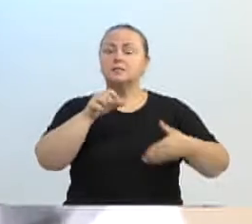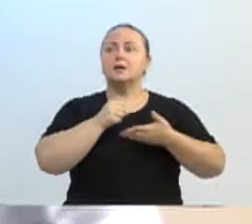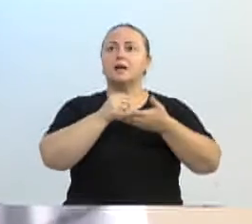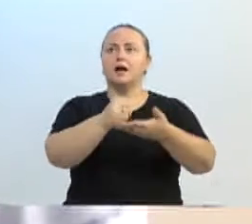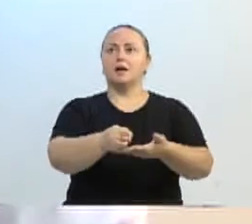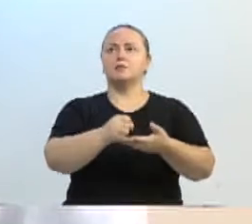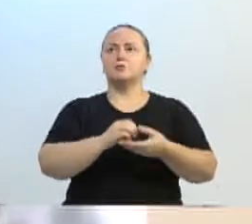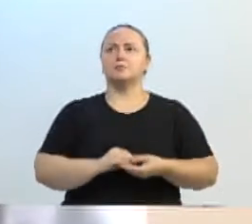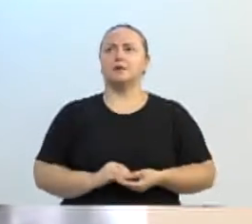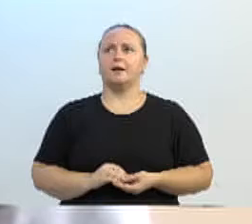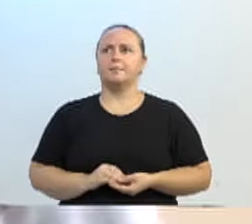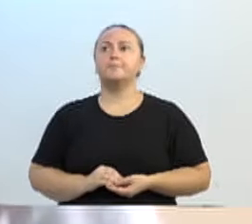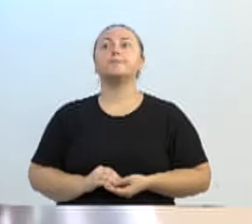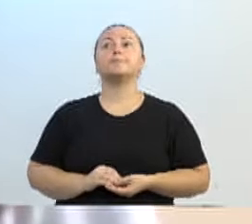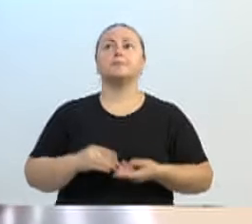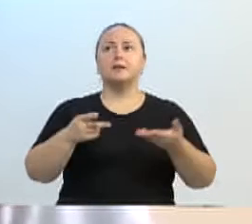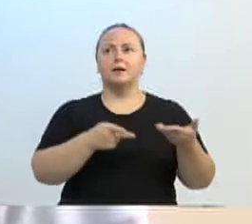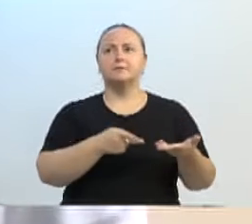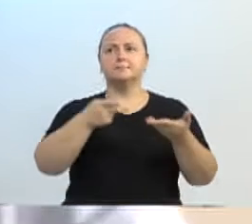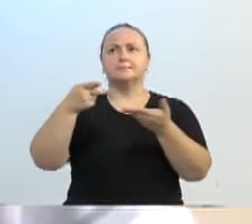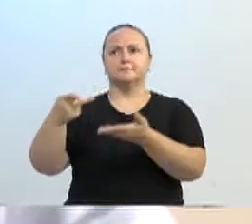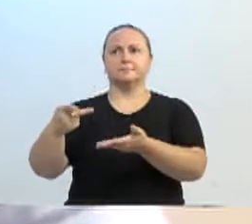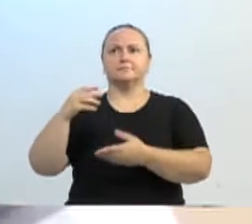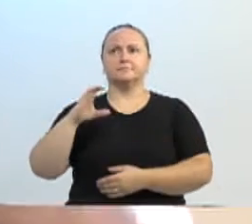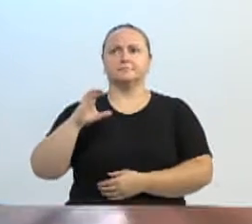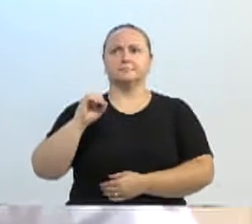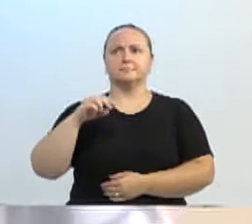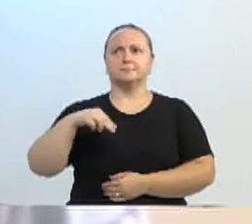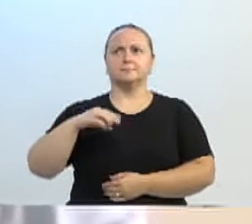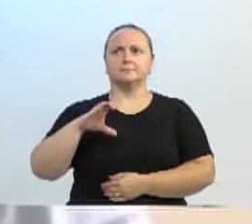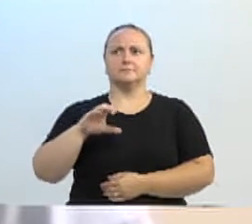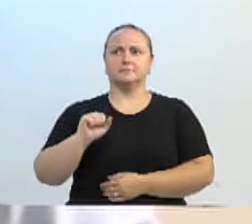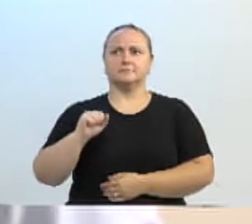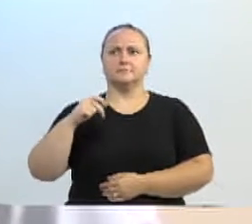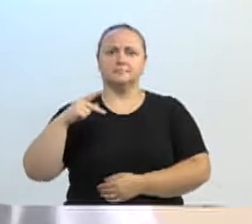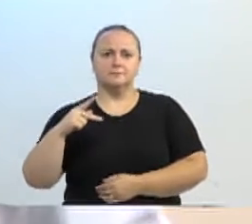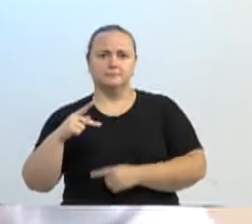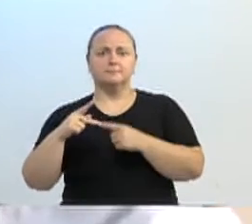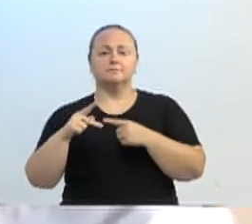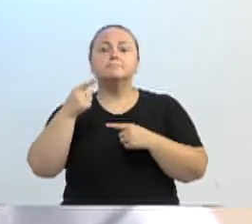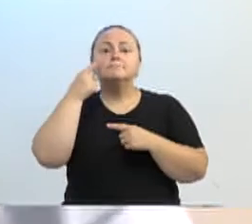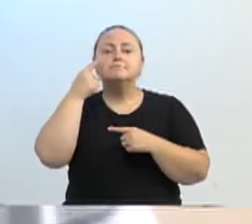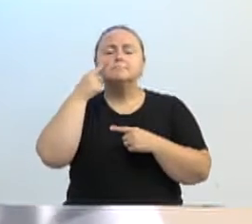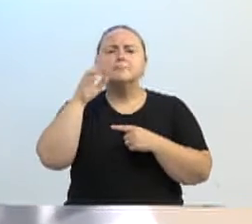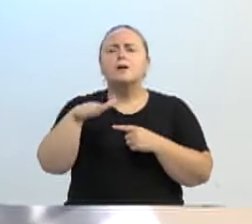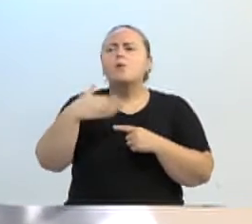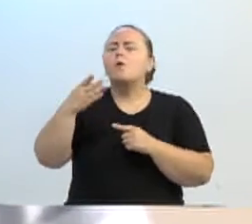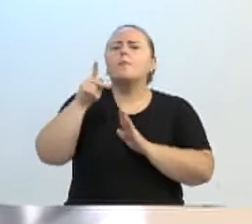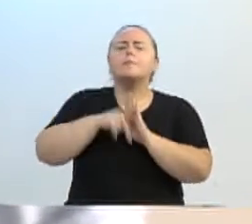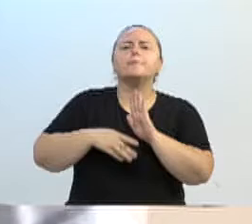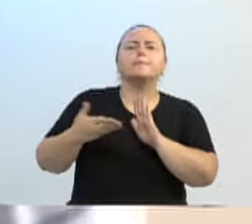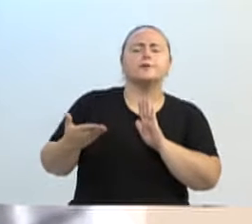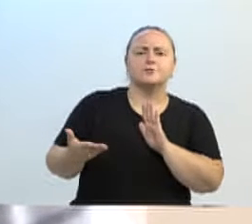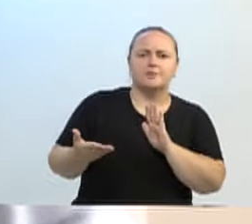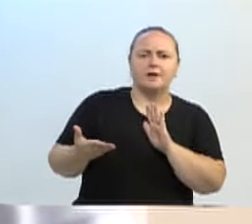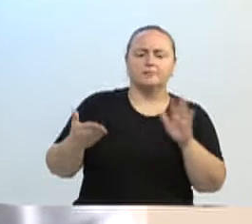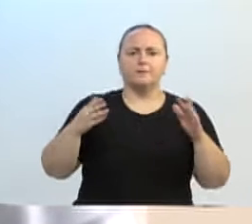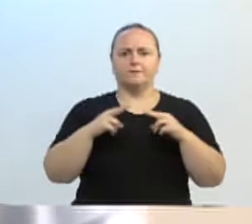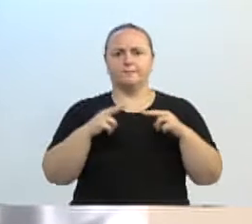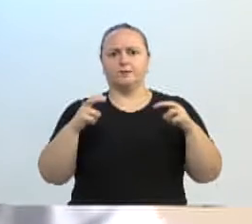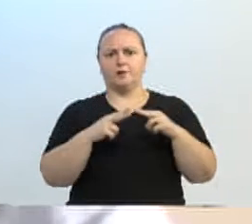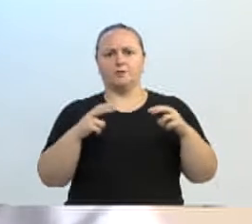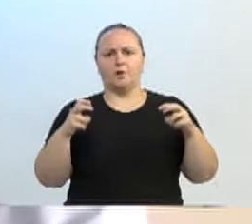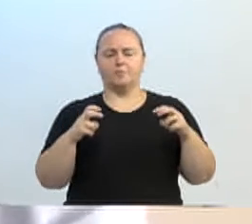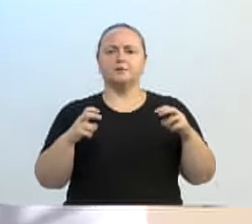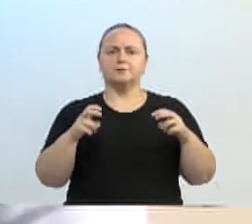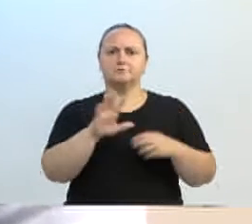a Concap, que é a autarquia do município, para conhecer o projeto que estão implantando também a nível de toda a Florianópolis, um grande